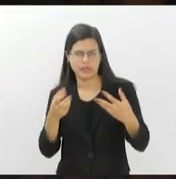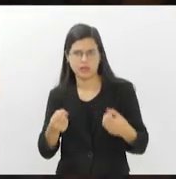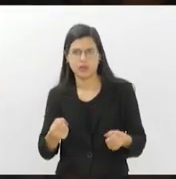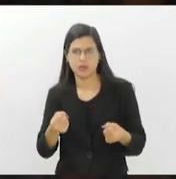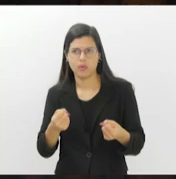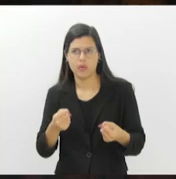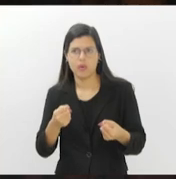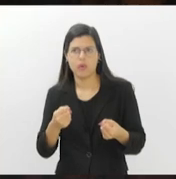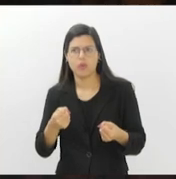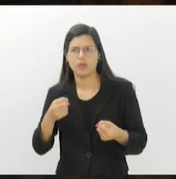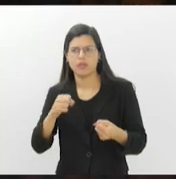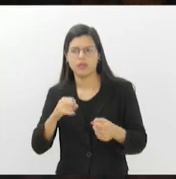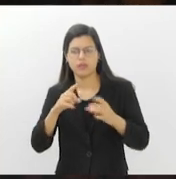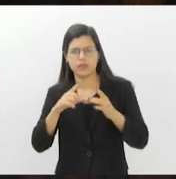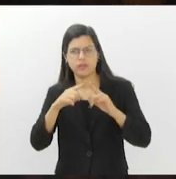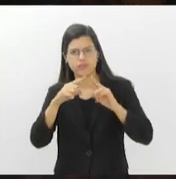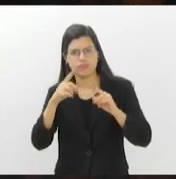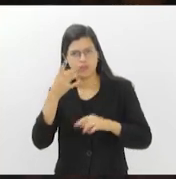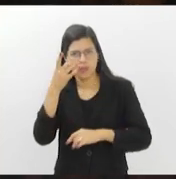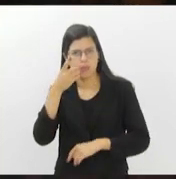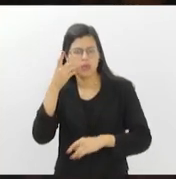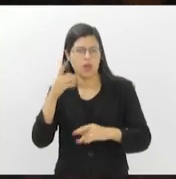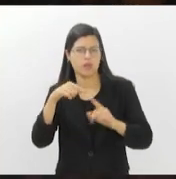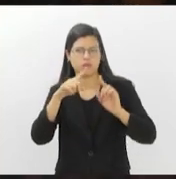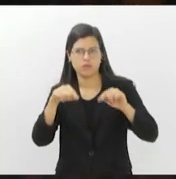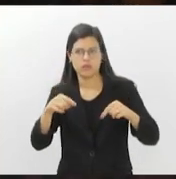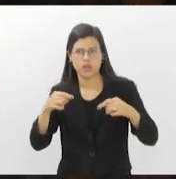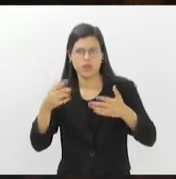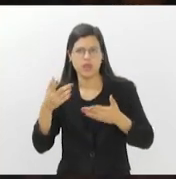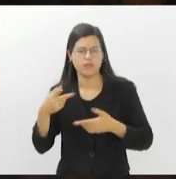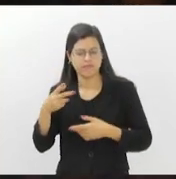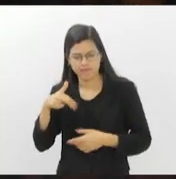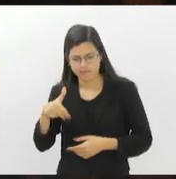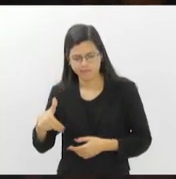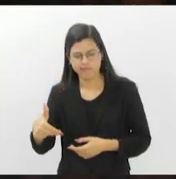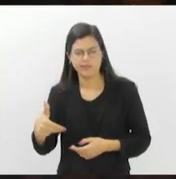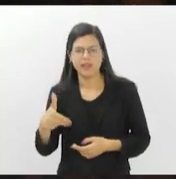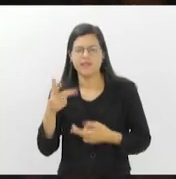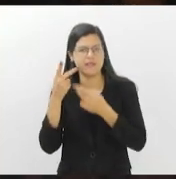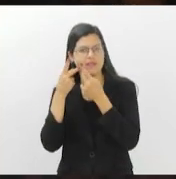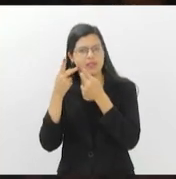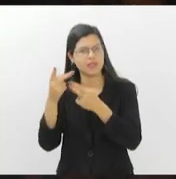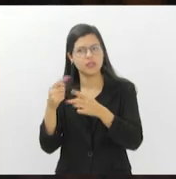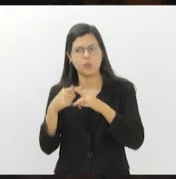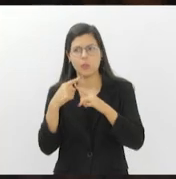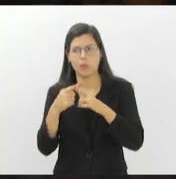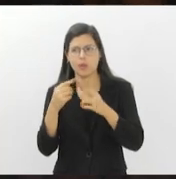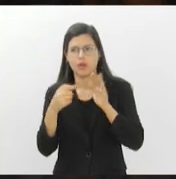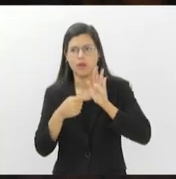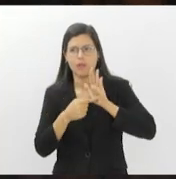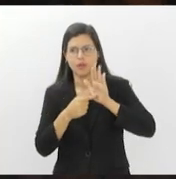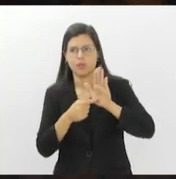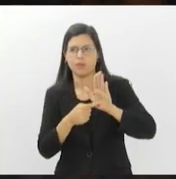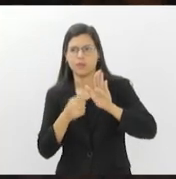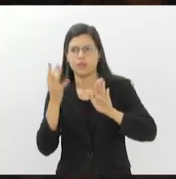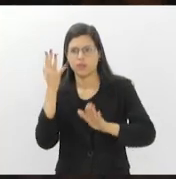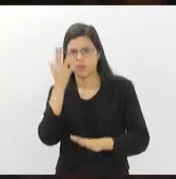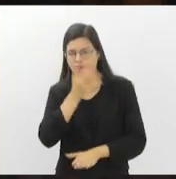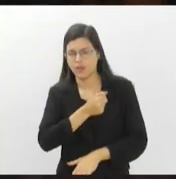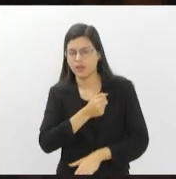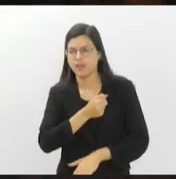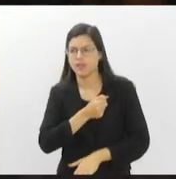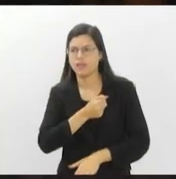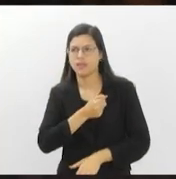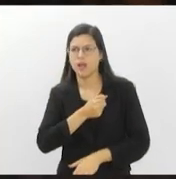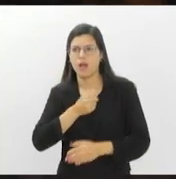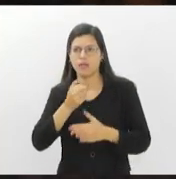os funcionários estiverem passando ali pelo Palácio Tiradentes, visite, porque é uma exposição muito bonita, com